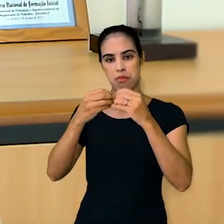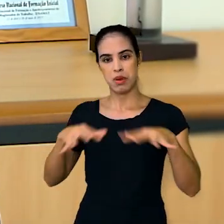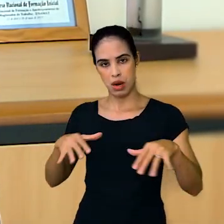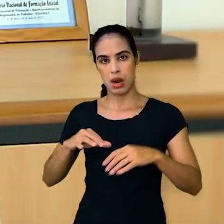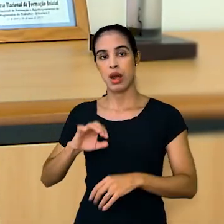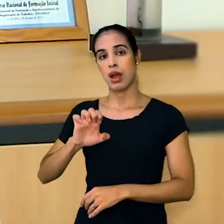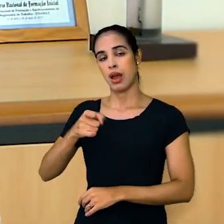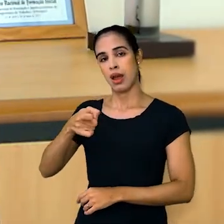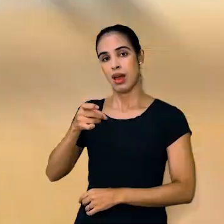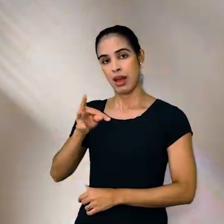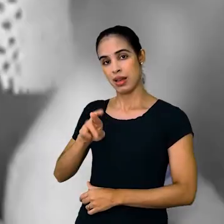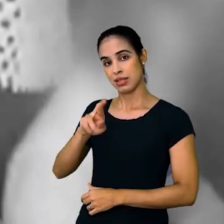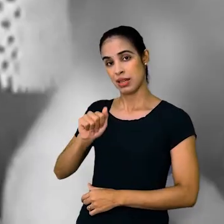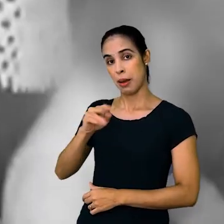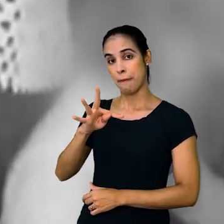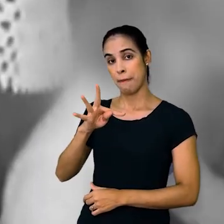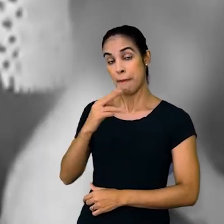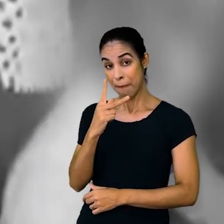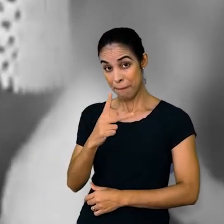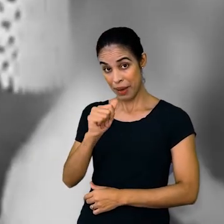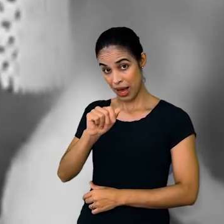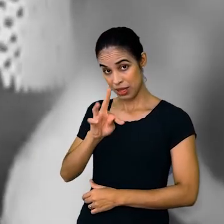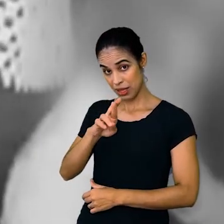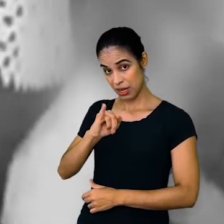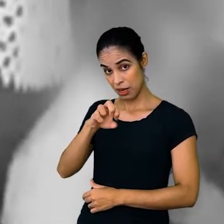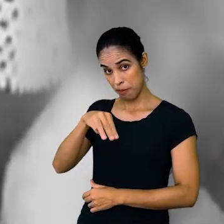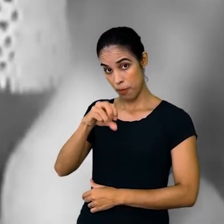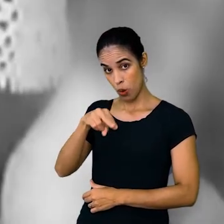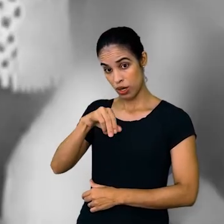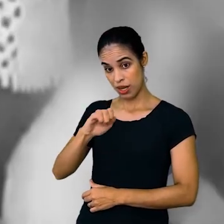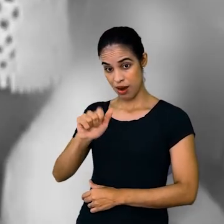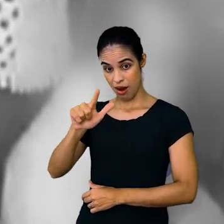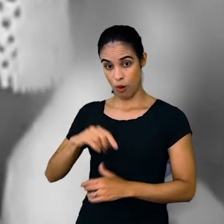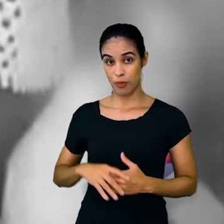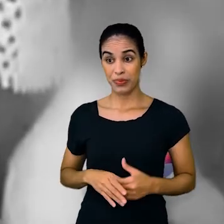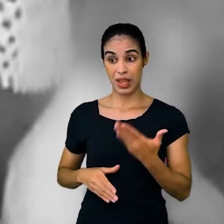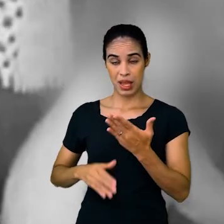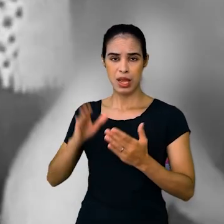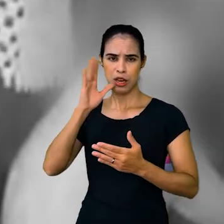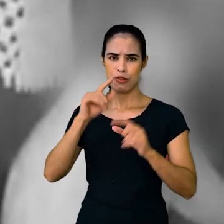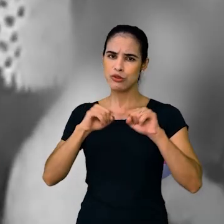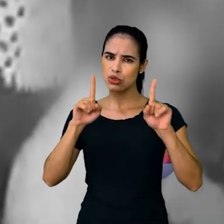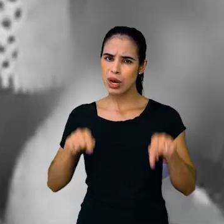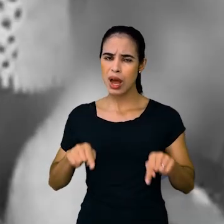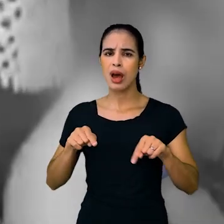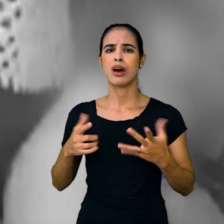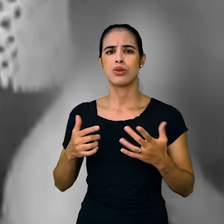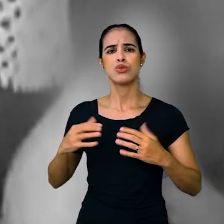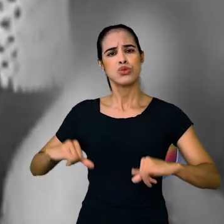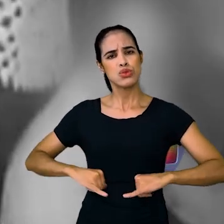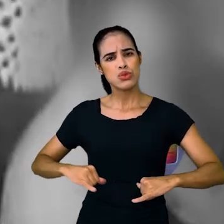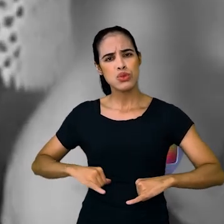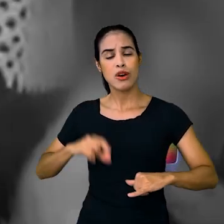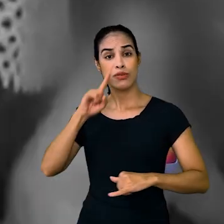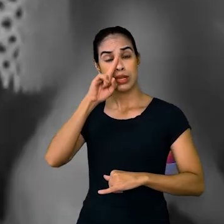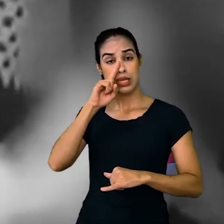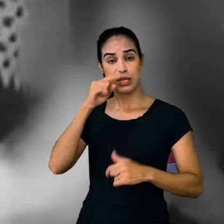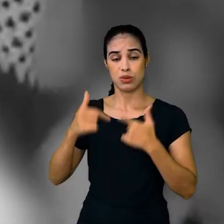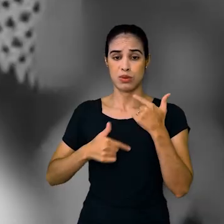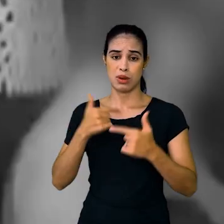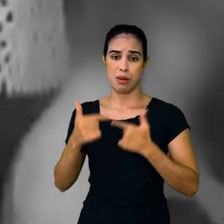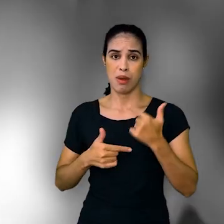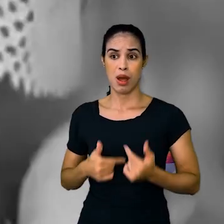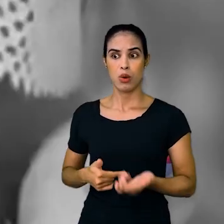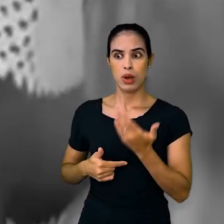chamado dano extrapatrimonial. O trabalhador que passa por uma situação de risco ou convive com ela durante o dia a dia de